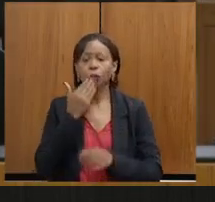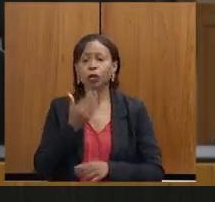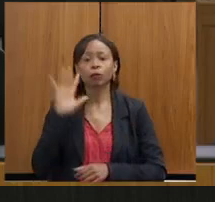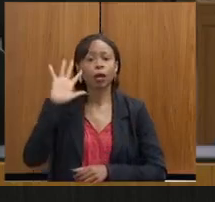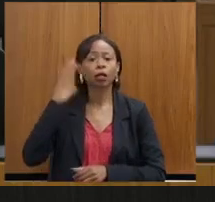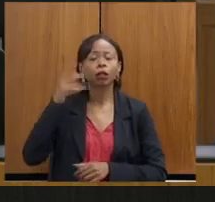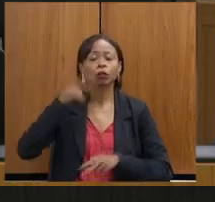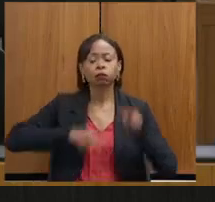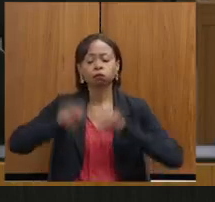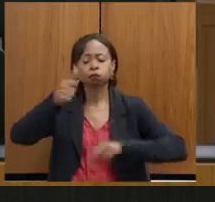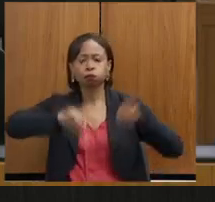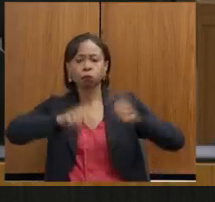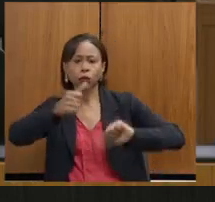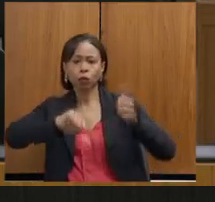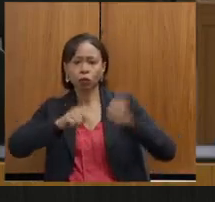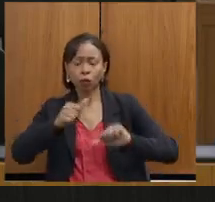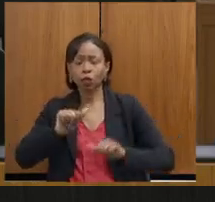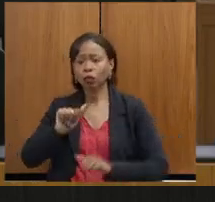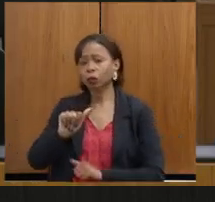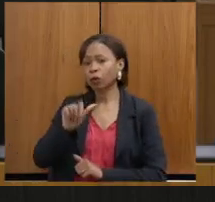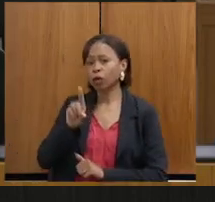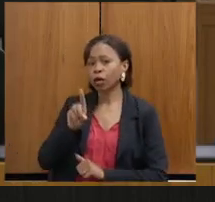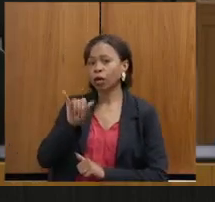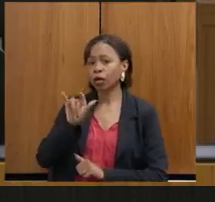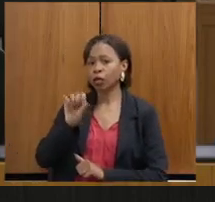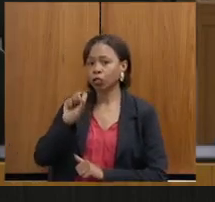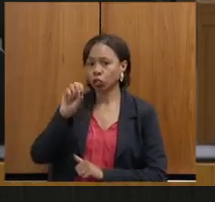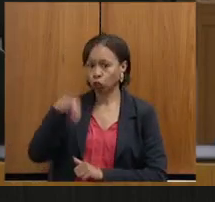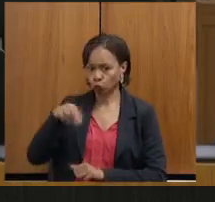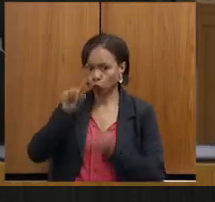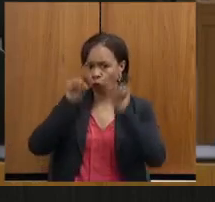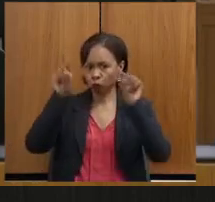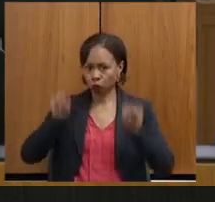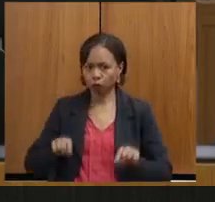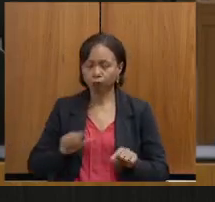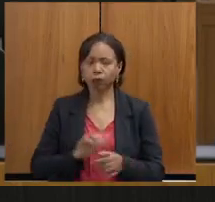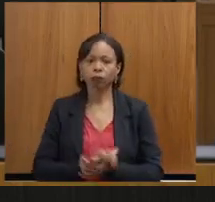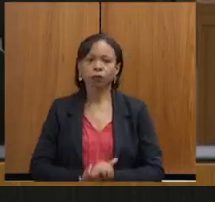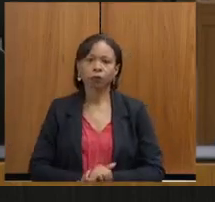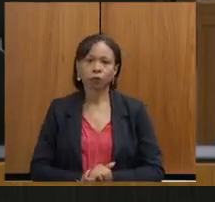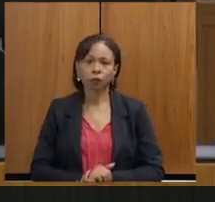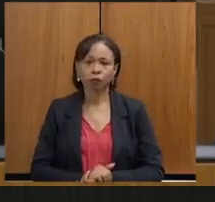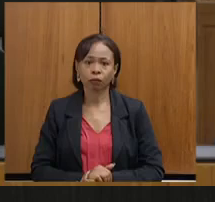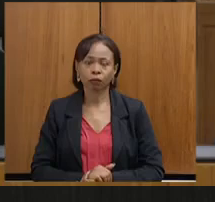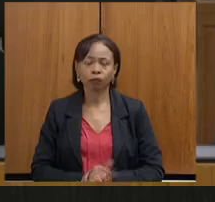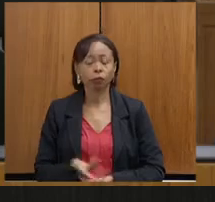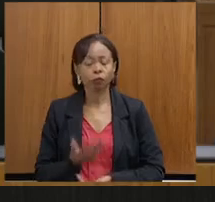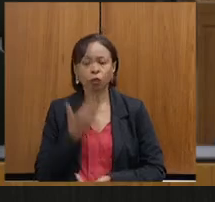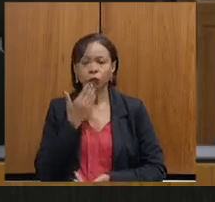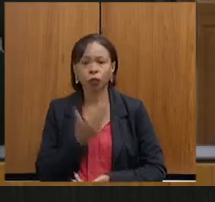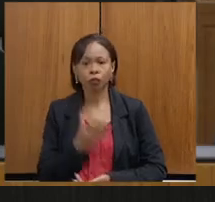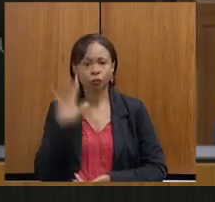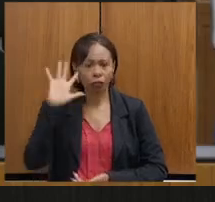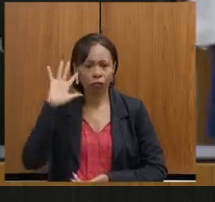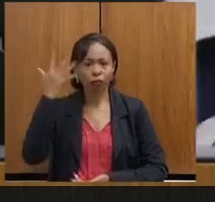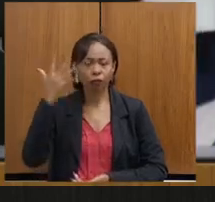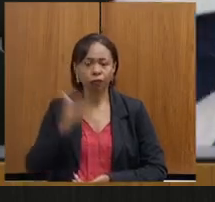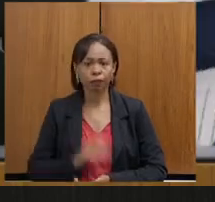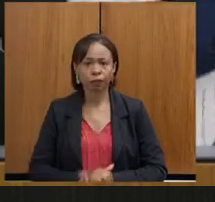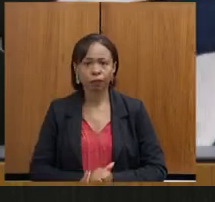realizada a devida avaliação de desempenho do Servidor adylson Motta vendo o pedido Providência